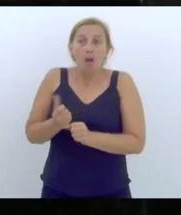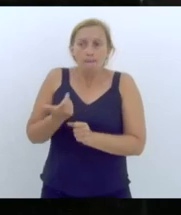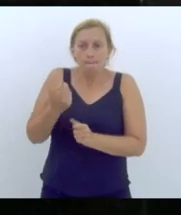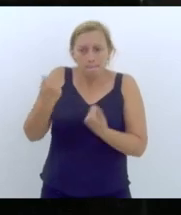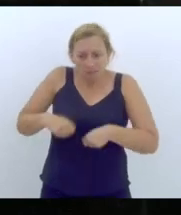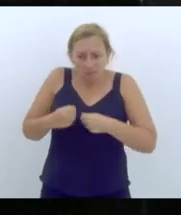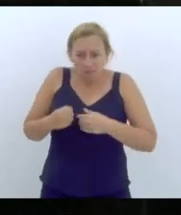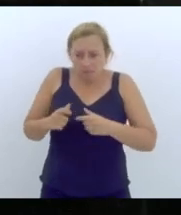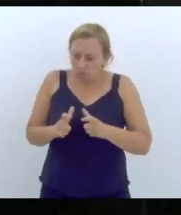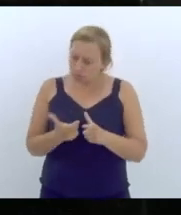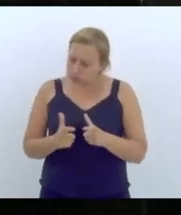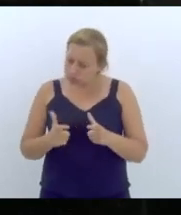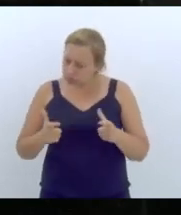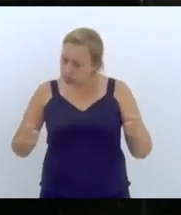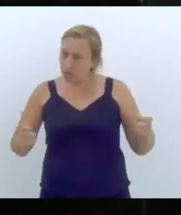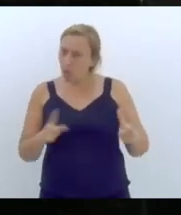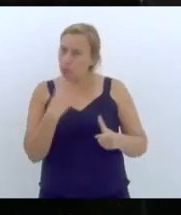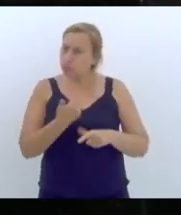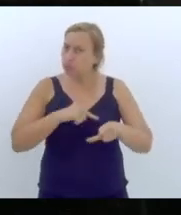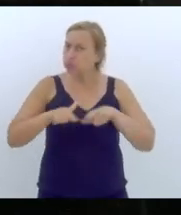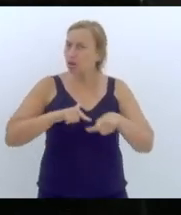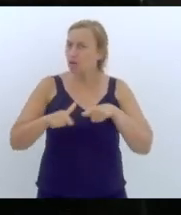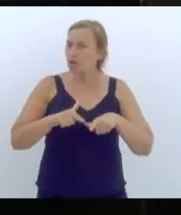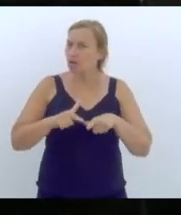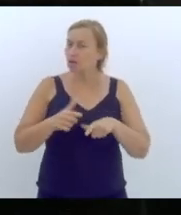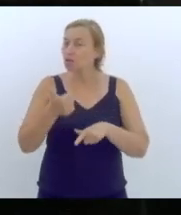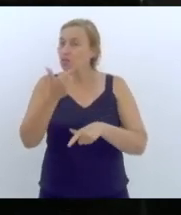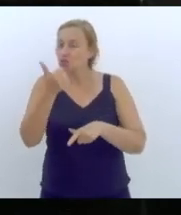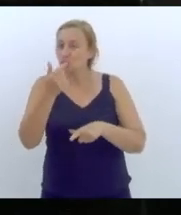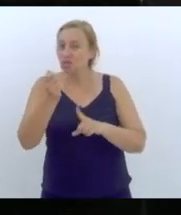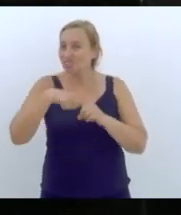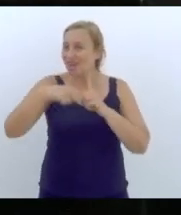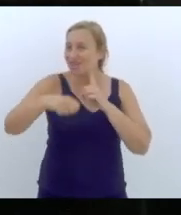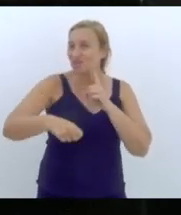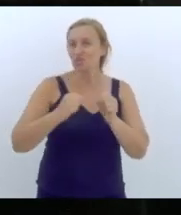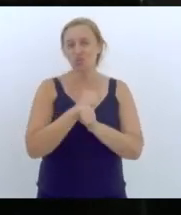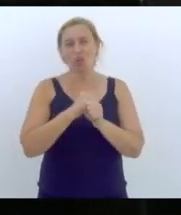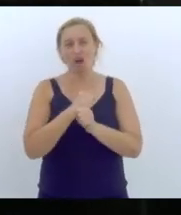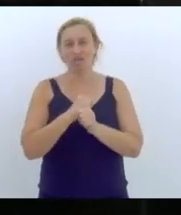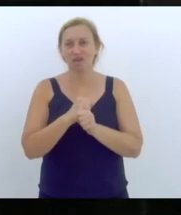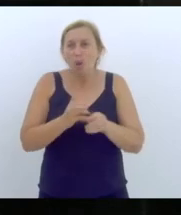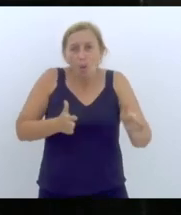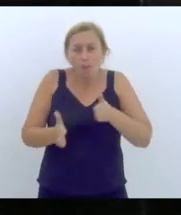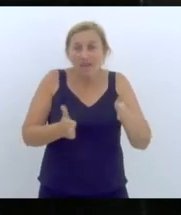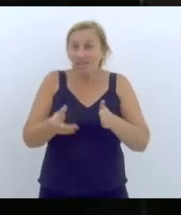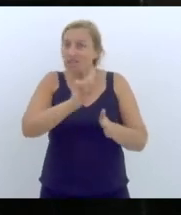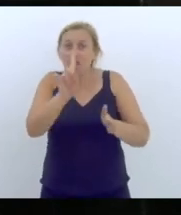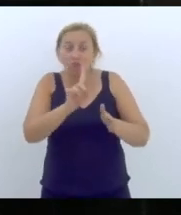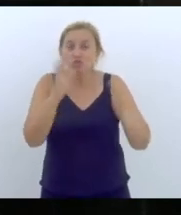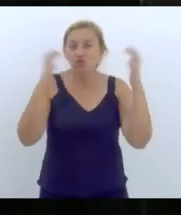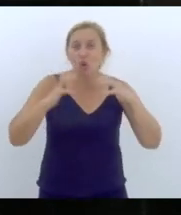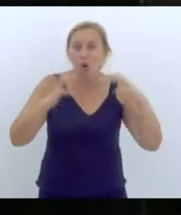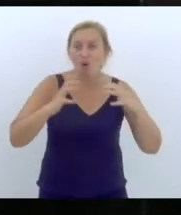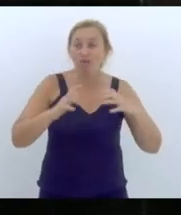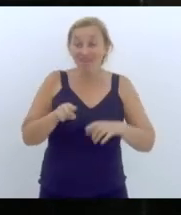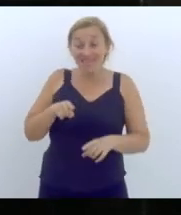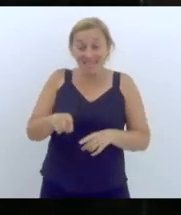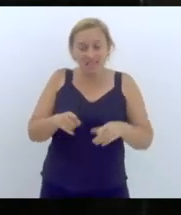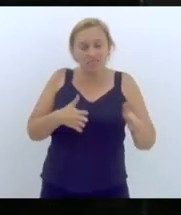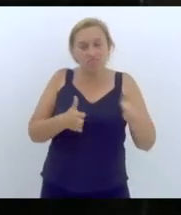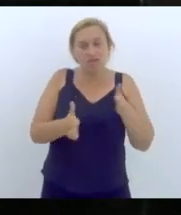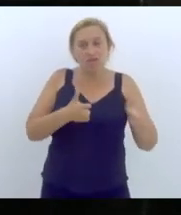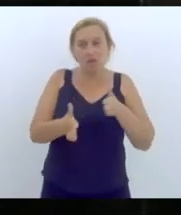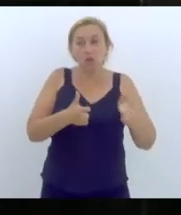ampliar a nossa atuação para os 12 meses do ano, para o período em que não chove, e é nesse